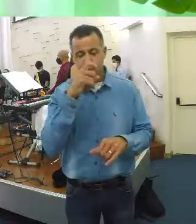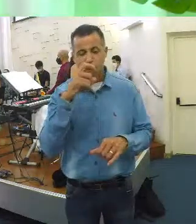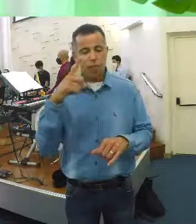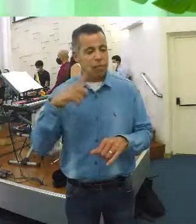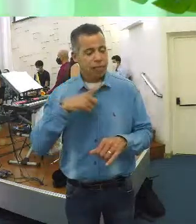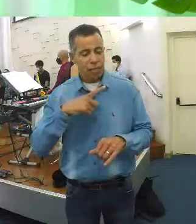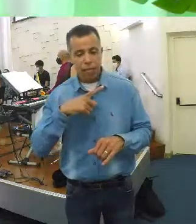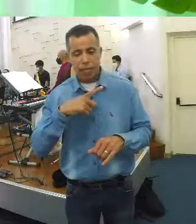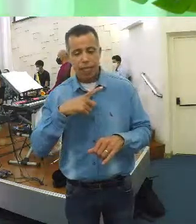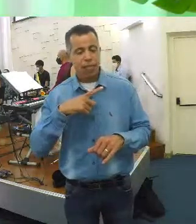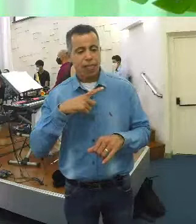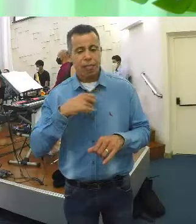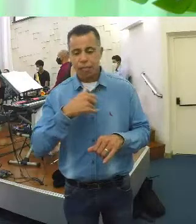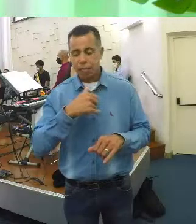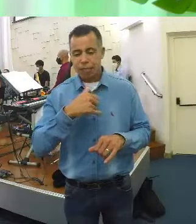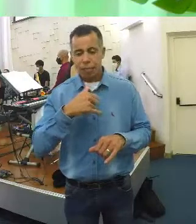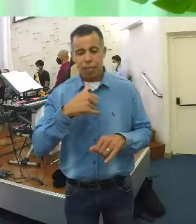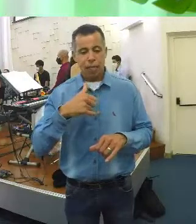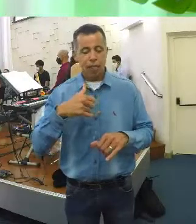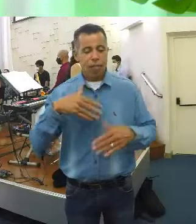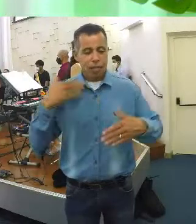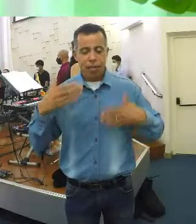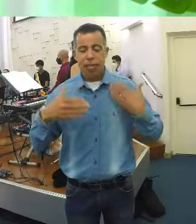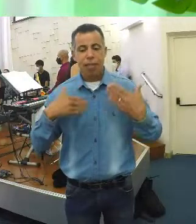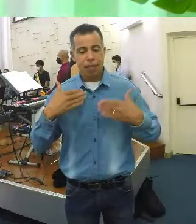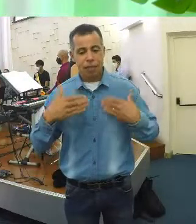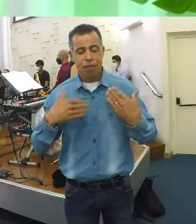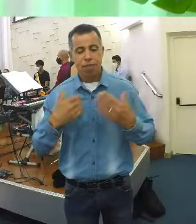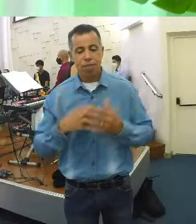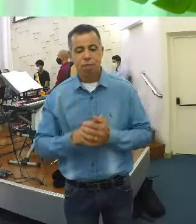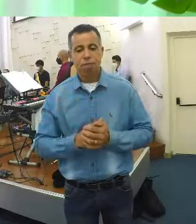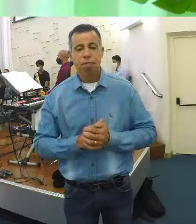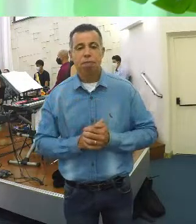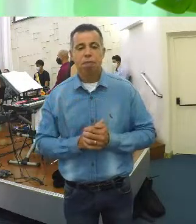Se você não crê em Jesus, você não entenderá.